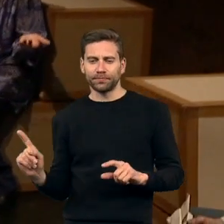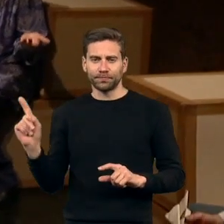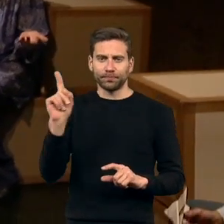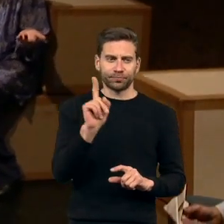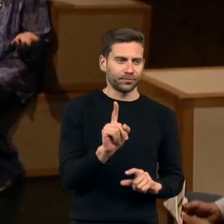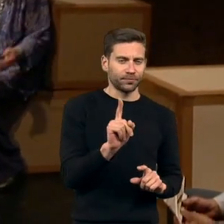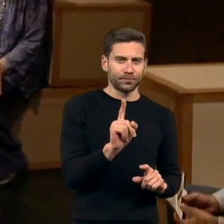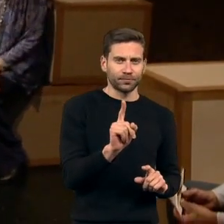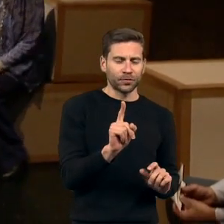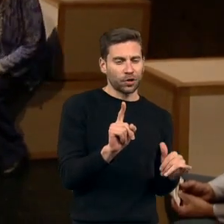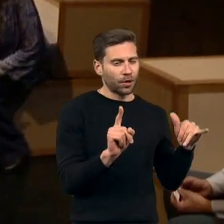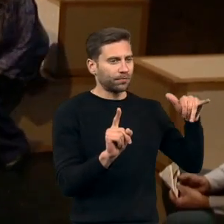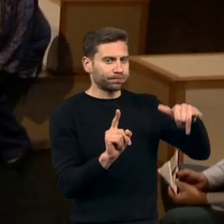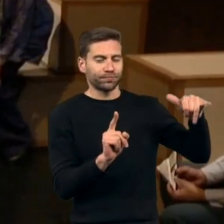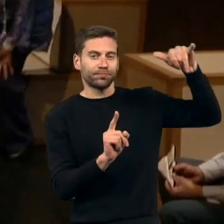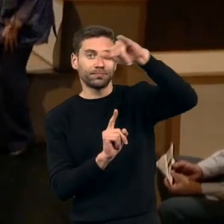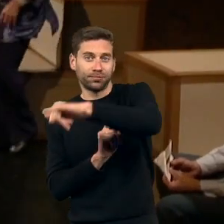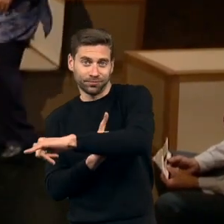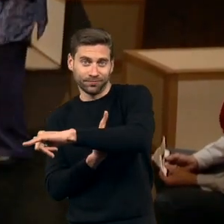e aterram no outro.